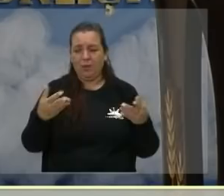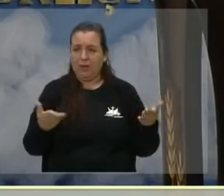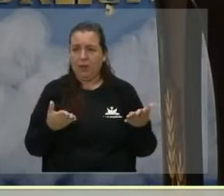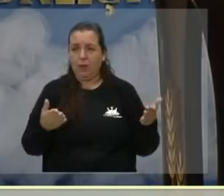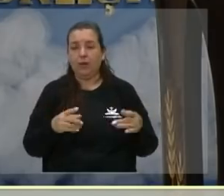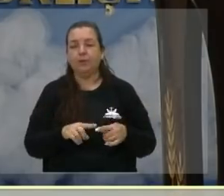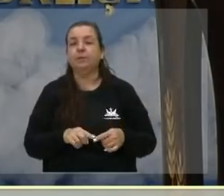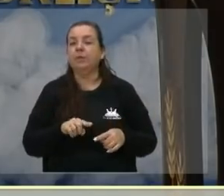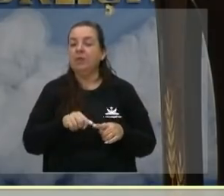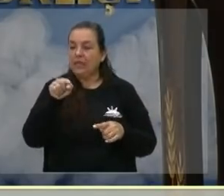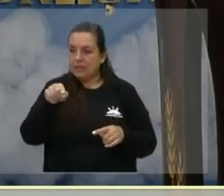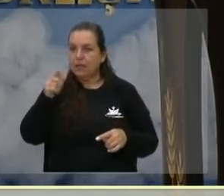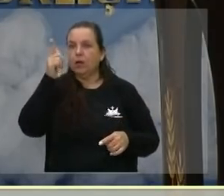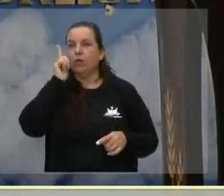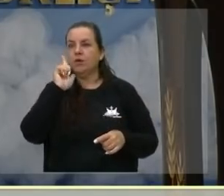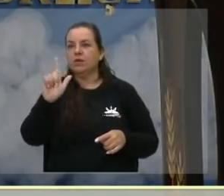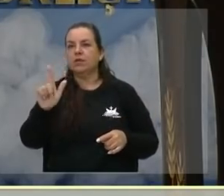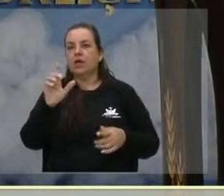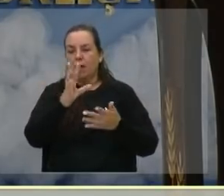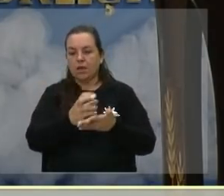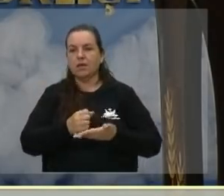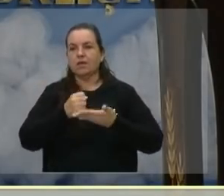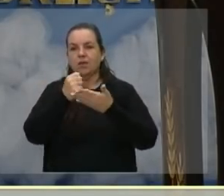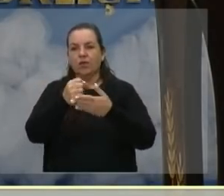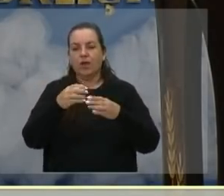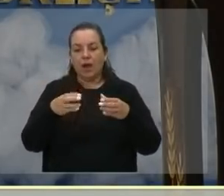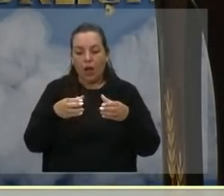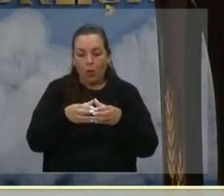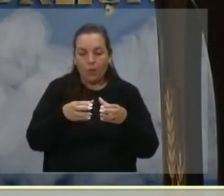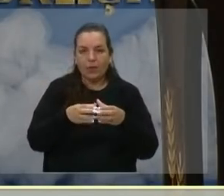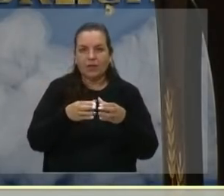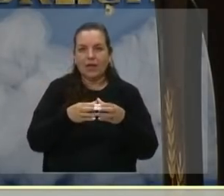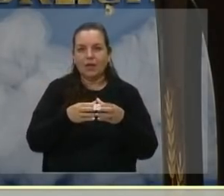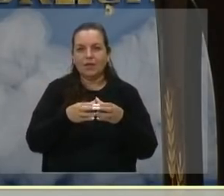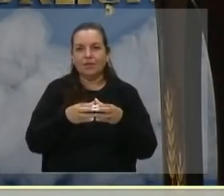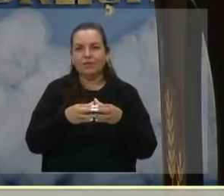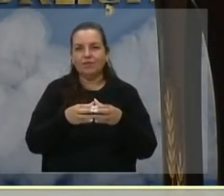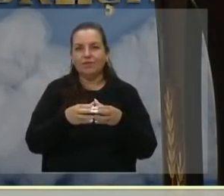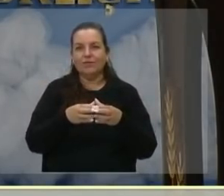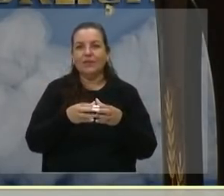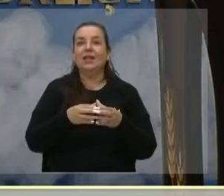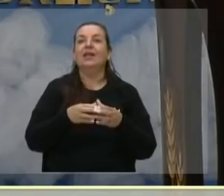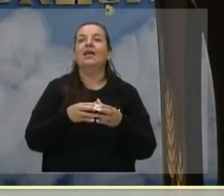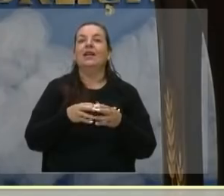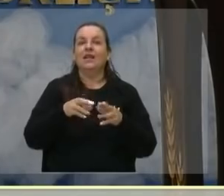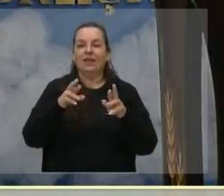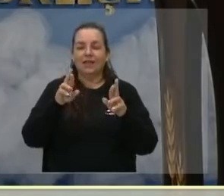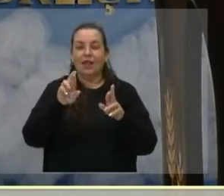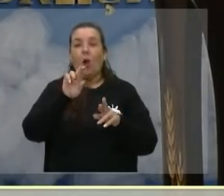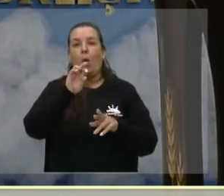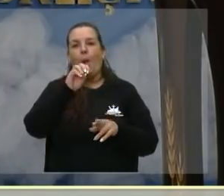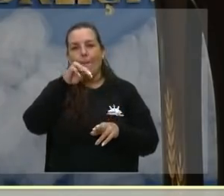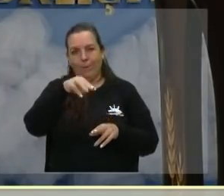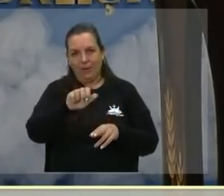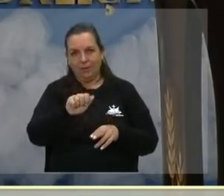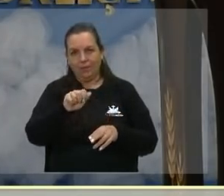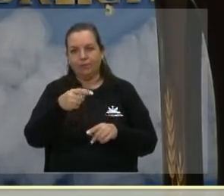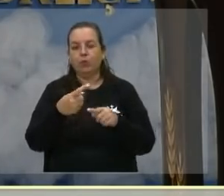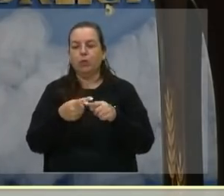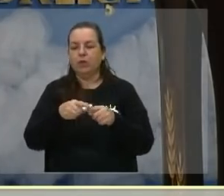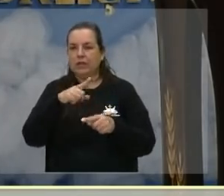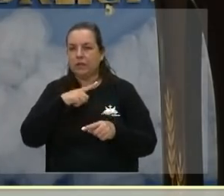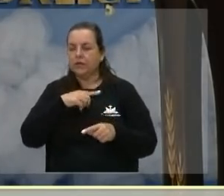e ele conseguiu salvar a comunidade de roma pela experiência do espírito santo